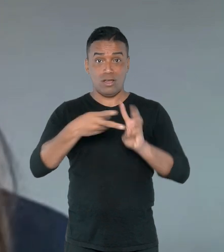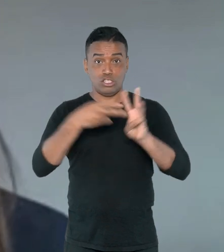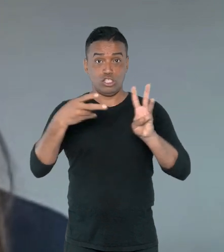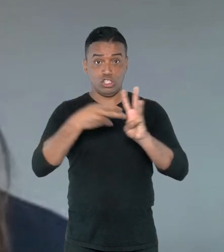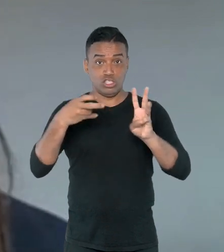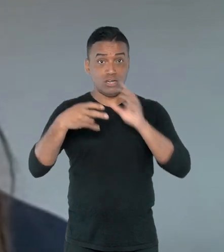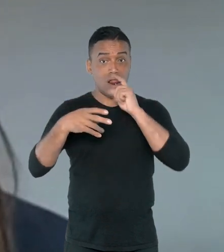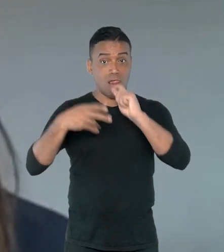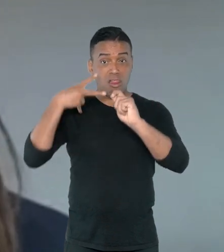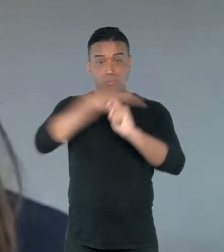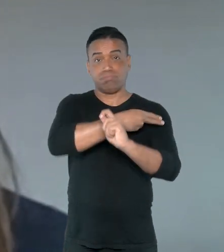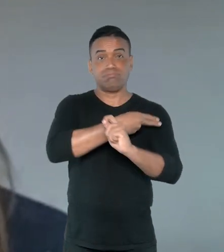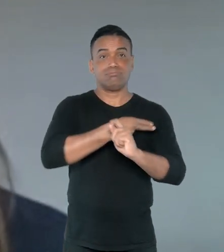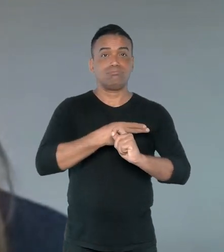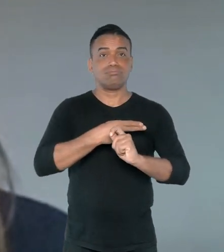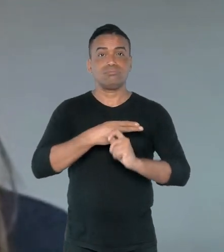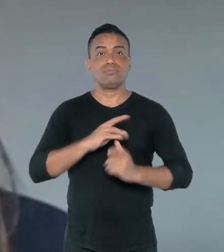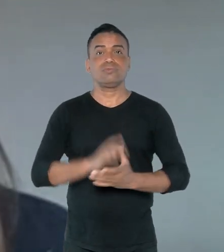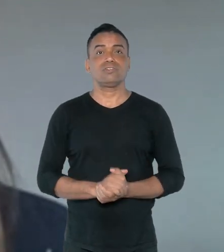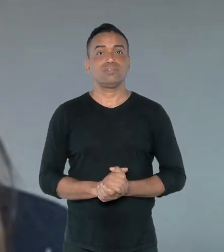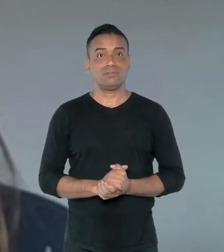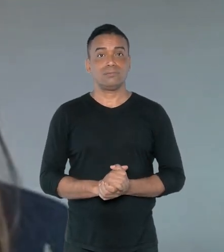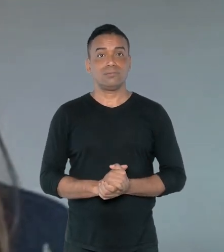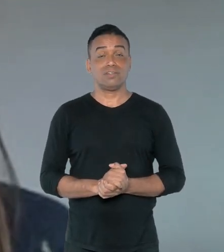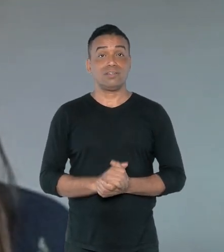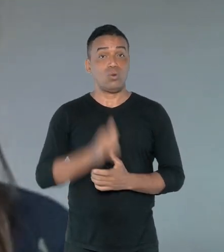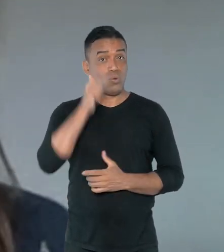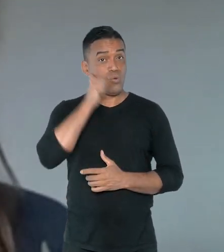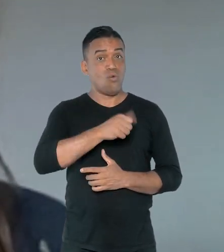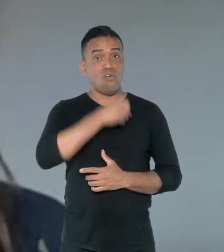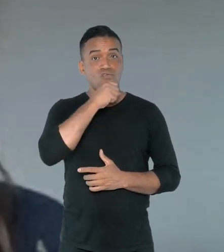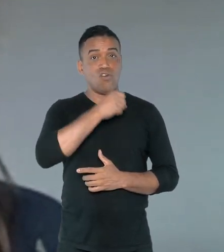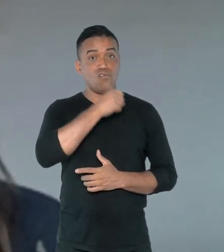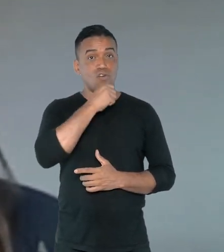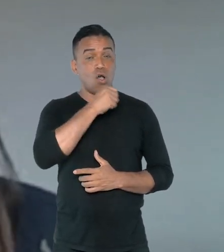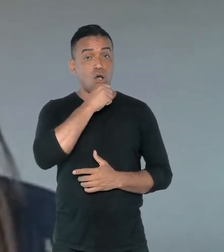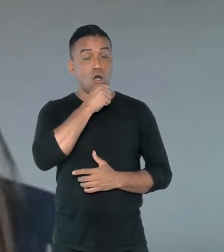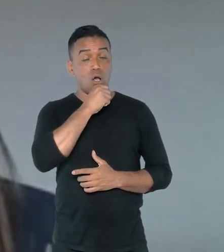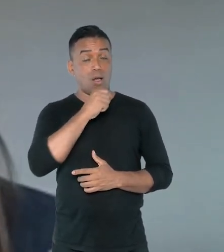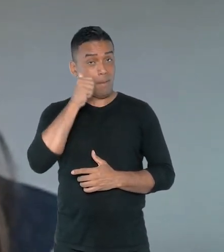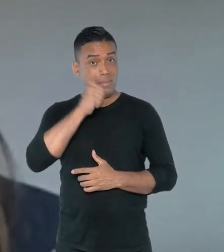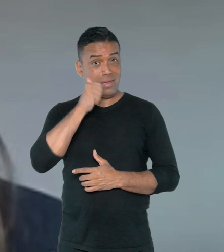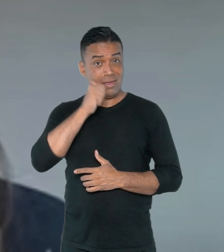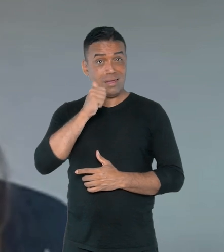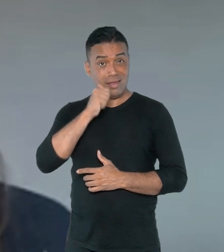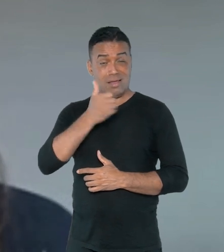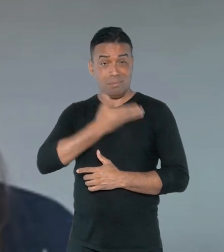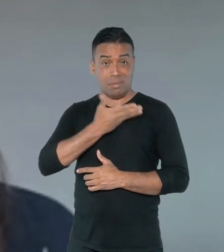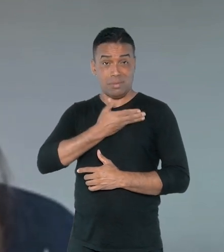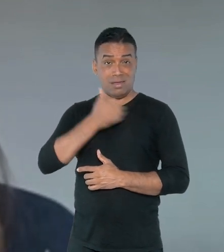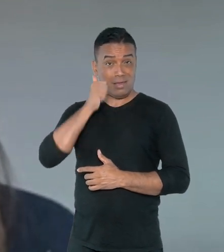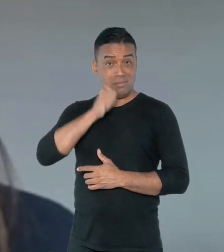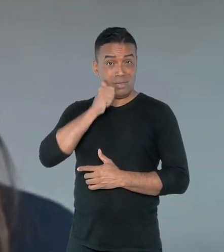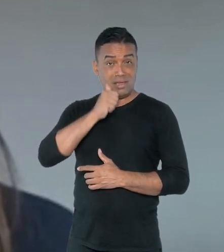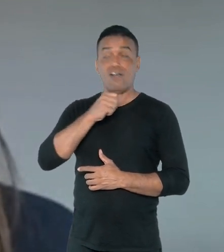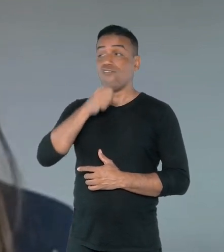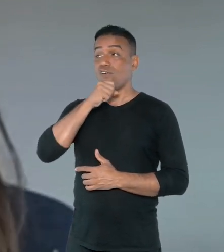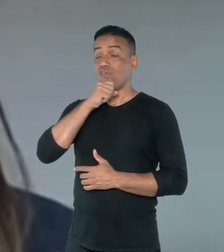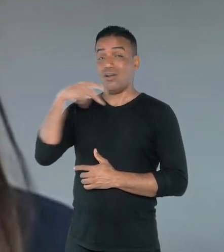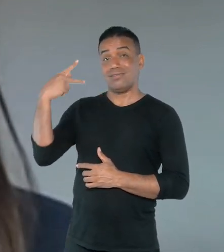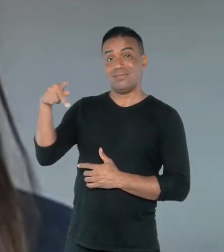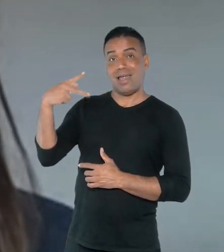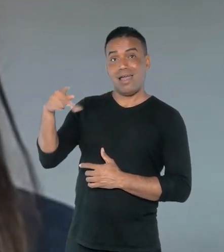línguas cortadas. Então, a avó de uma colega nossa do coletivo, de uma parente,